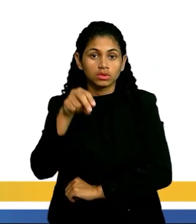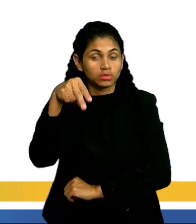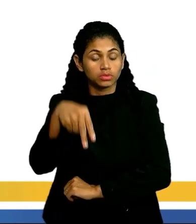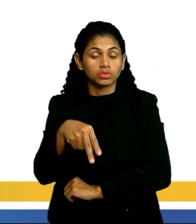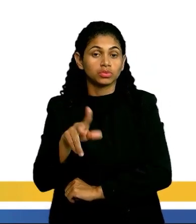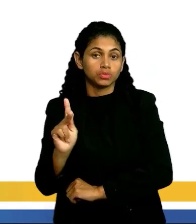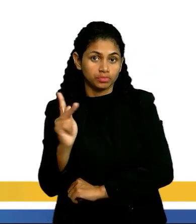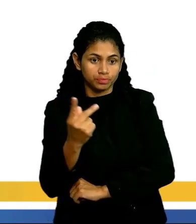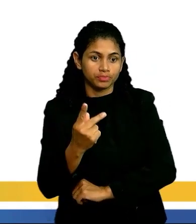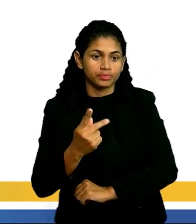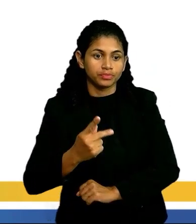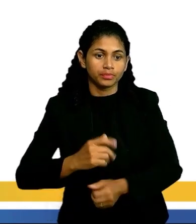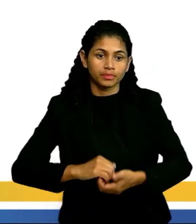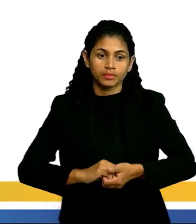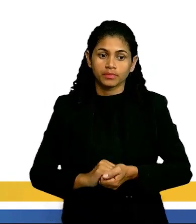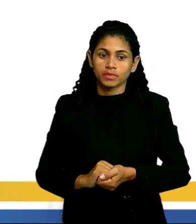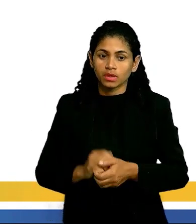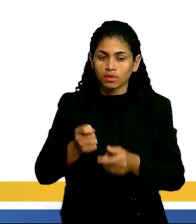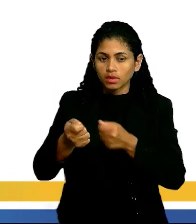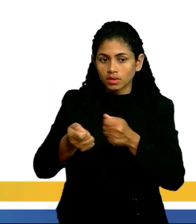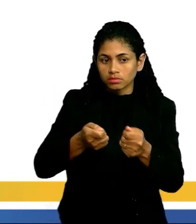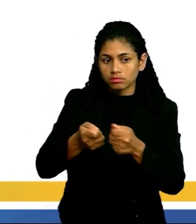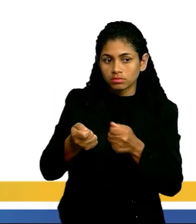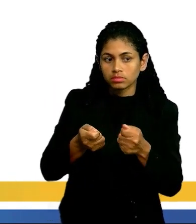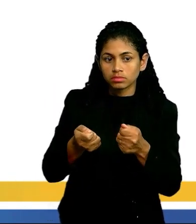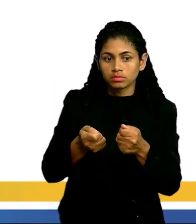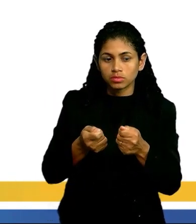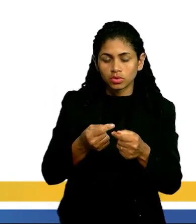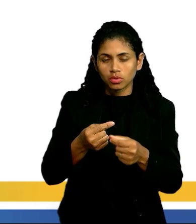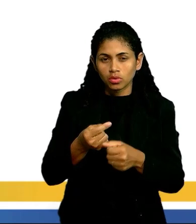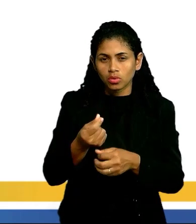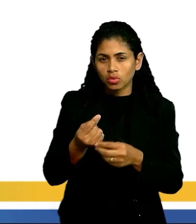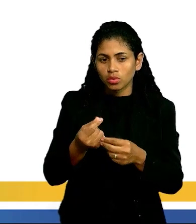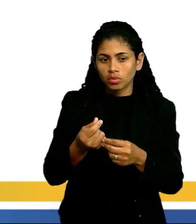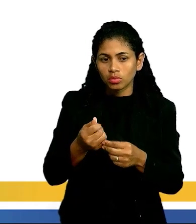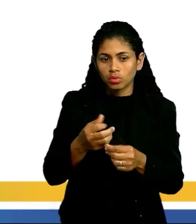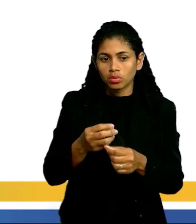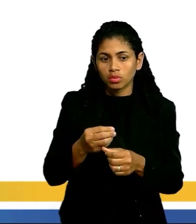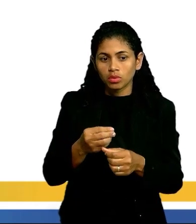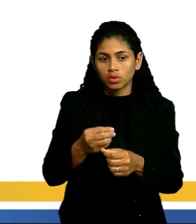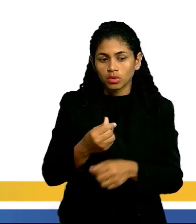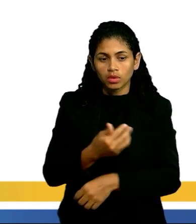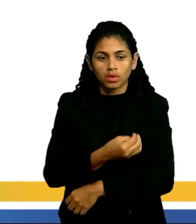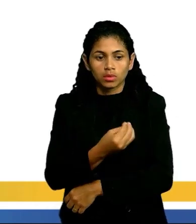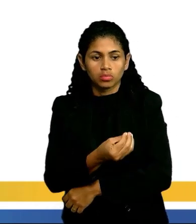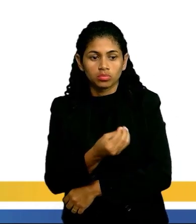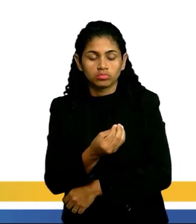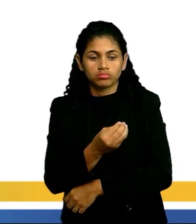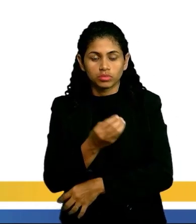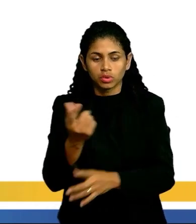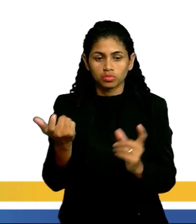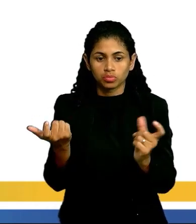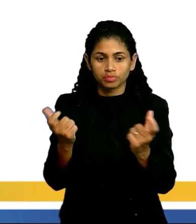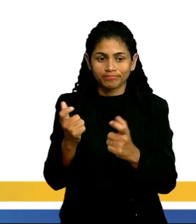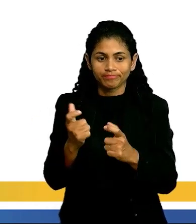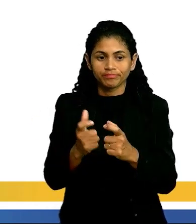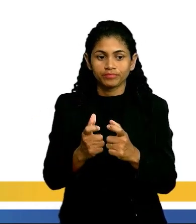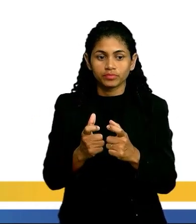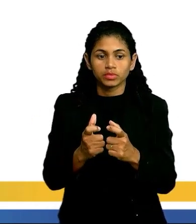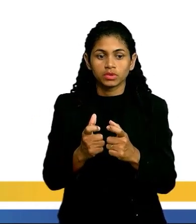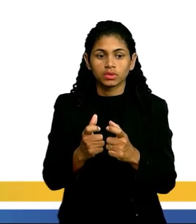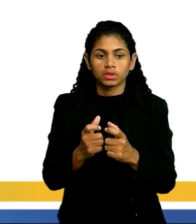oxidada tem sua quantidade controlada por ação de micro-organismos que promovem a reação de redução dessa espécie no